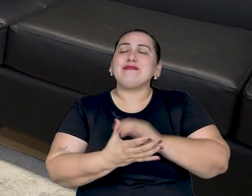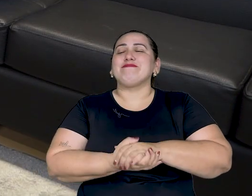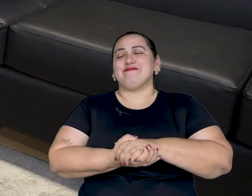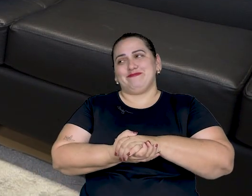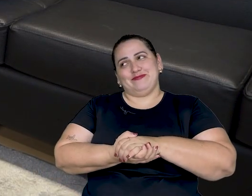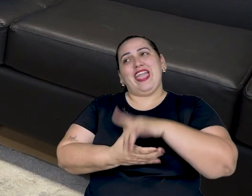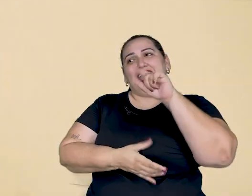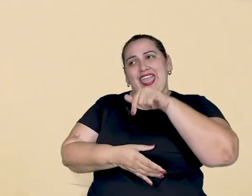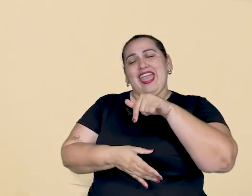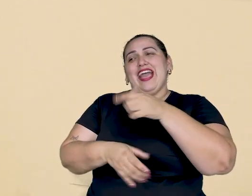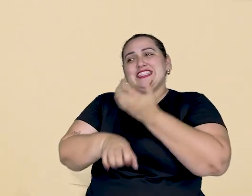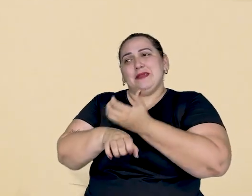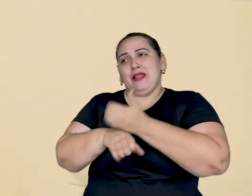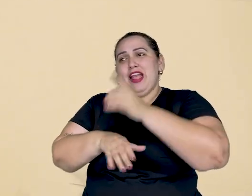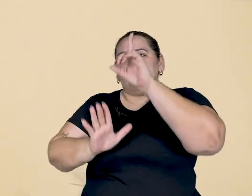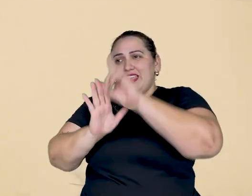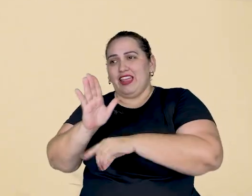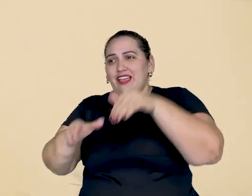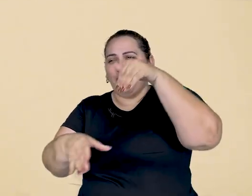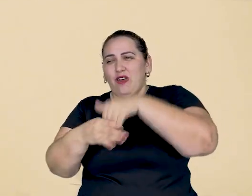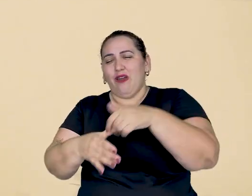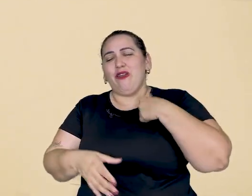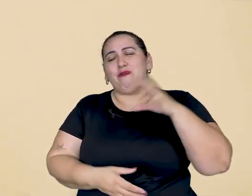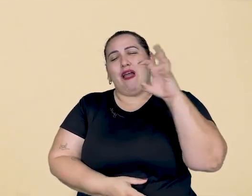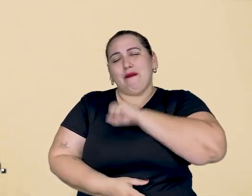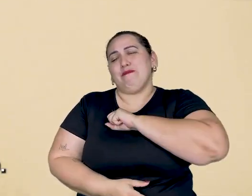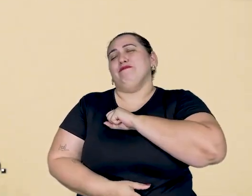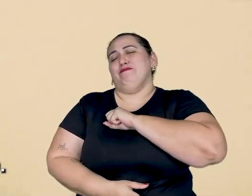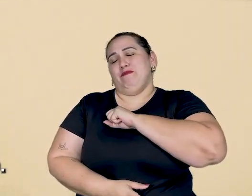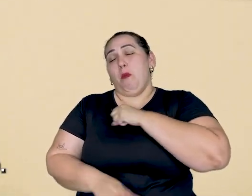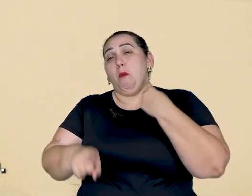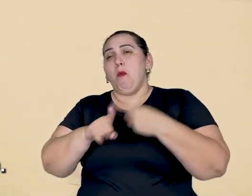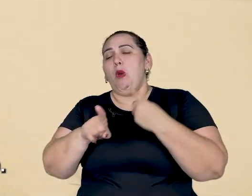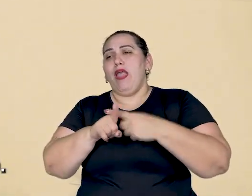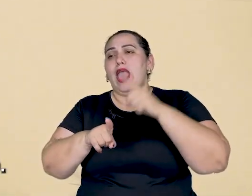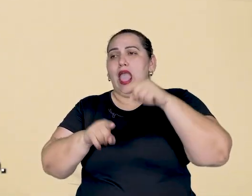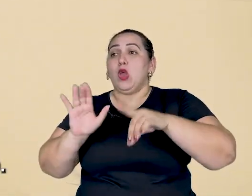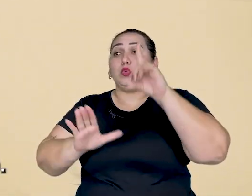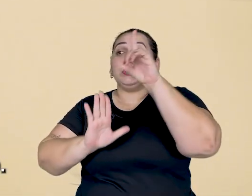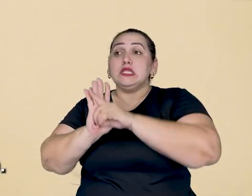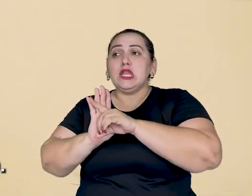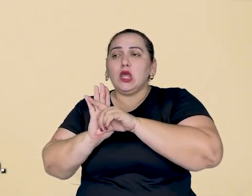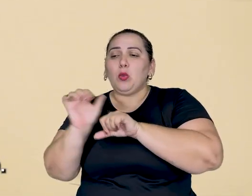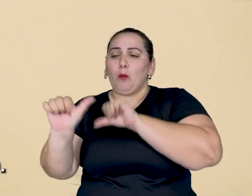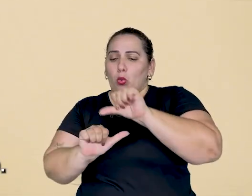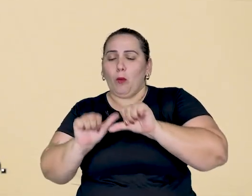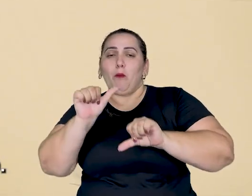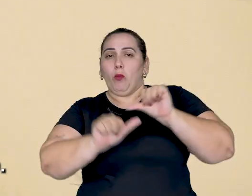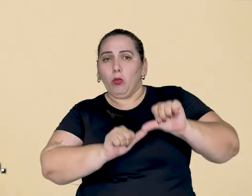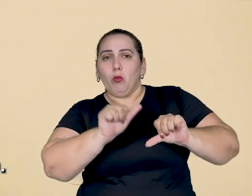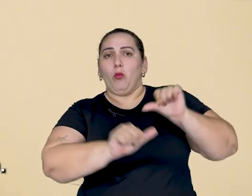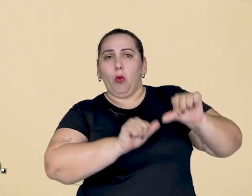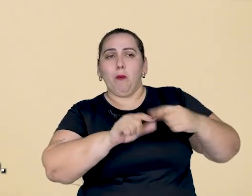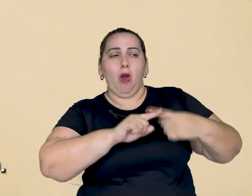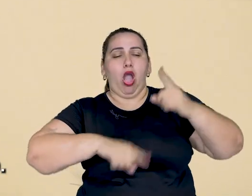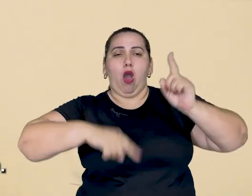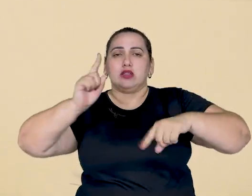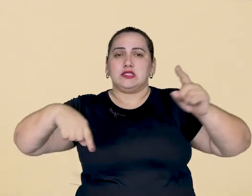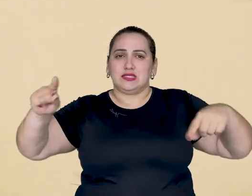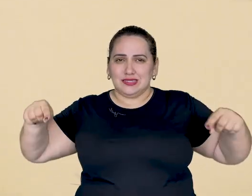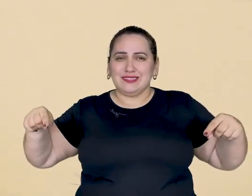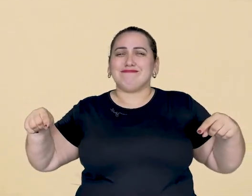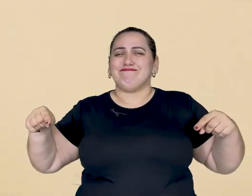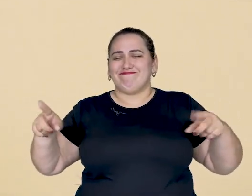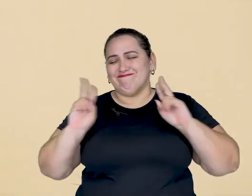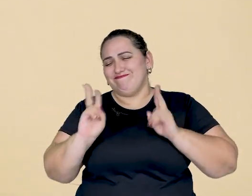foi um atrativo? A matéria direito eleitoral ela é apaixonante. Apesar dela ser um direito que muda muito,